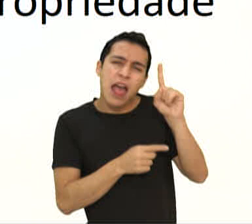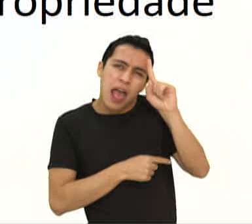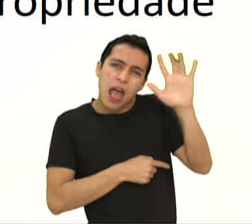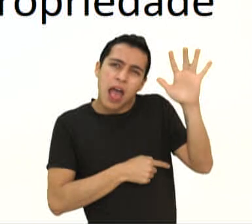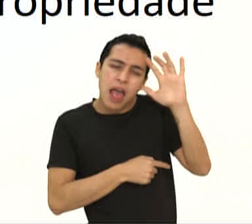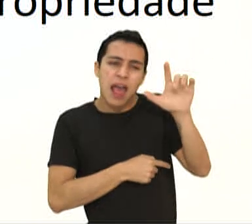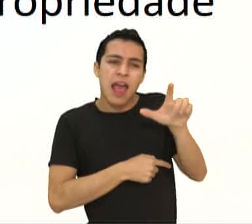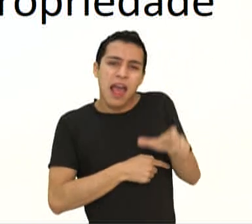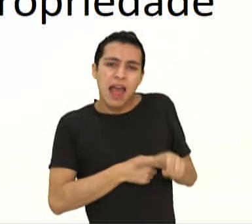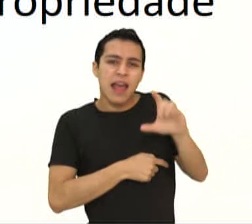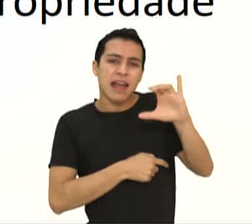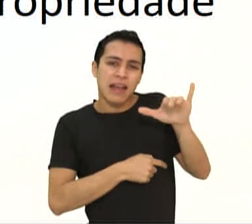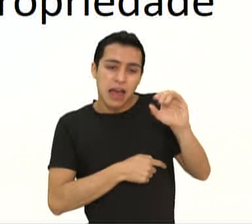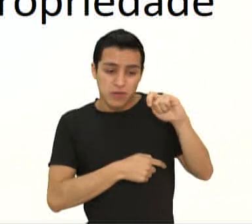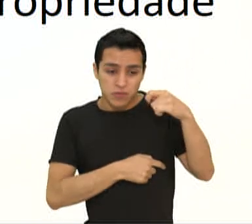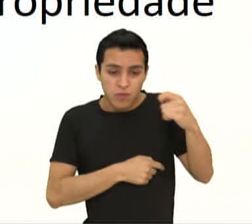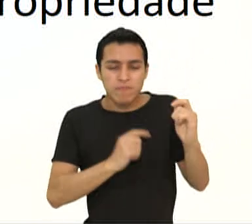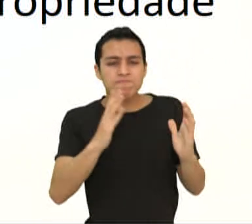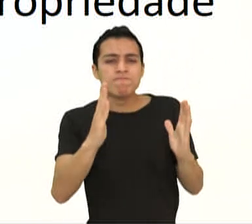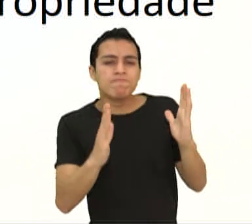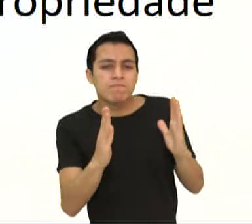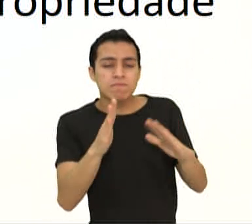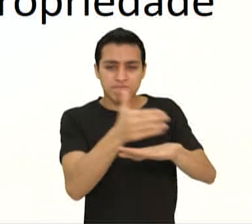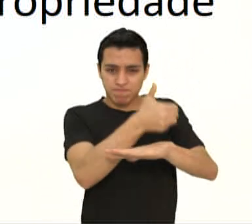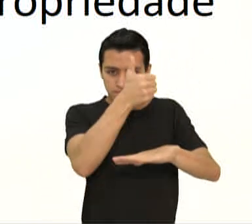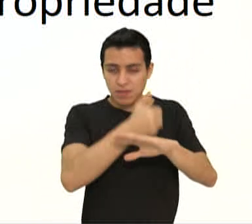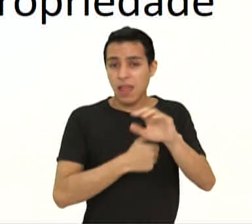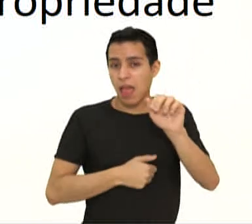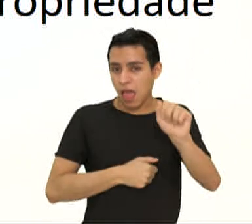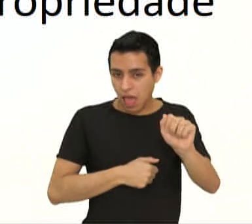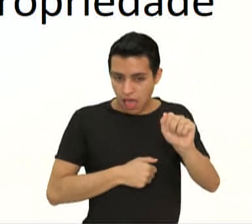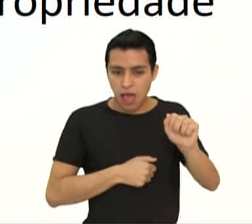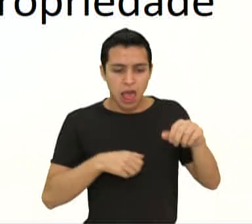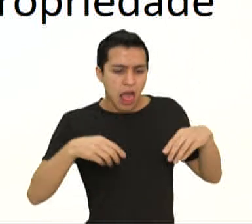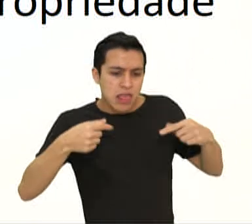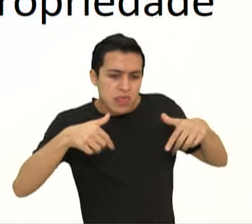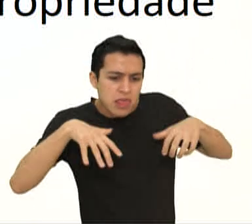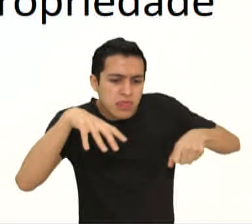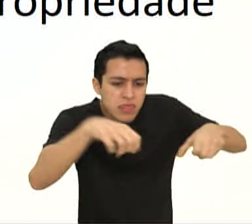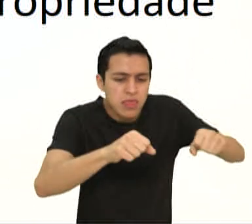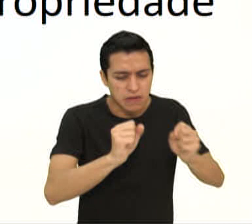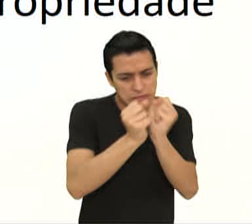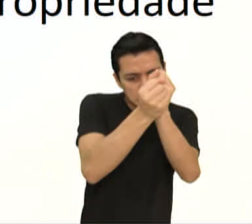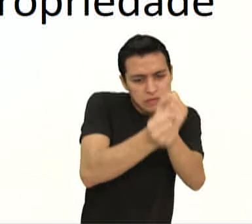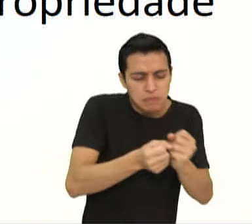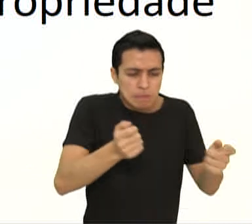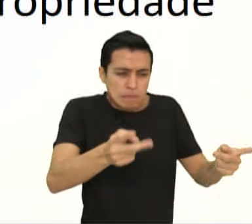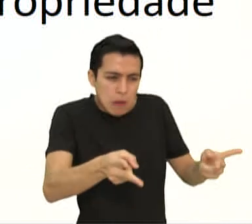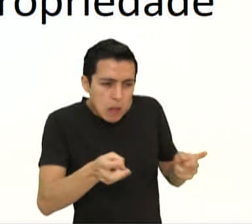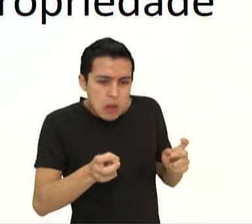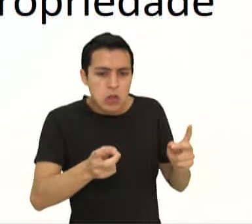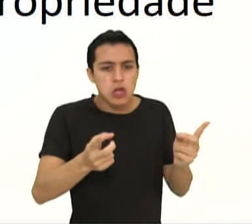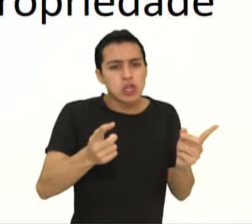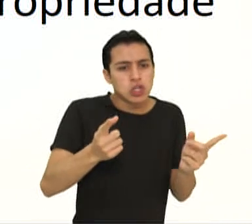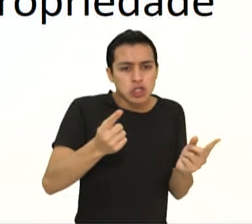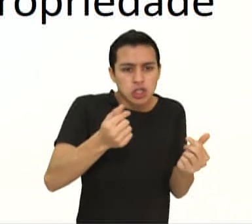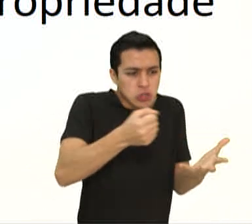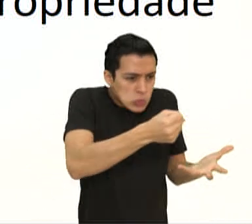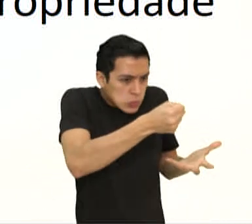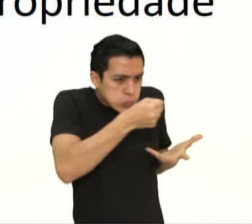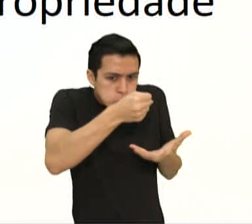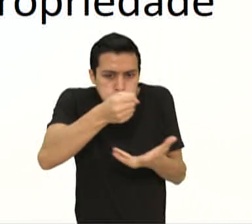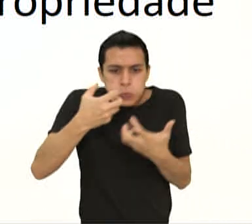sobre o Estado colonial. Letra A, grande propriedade agrária, escravidão, exploração, acumulação de